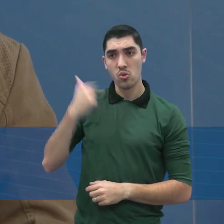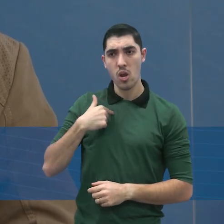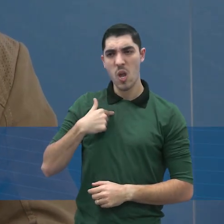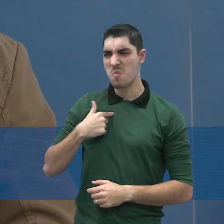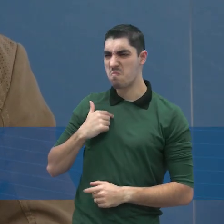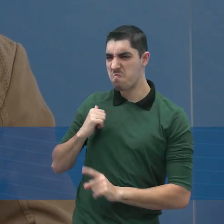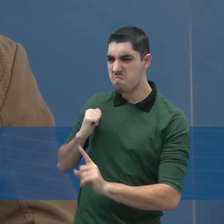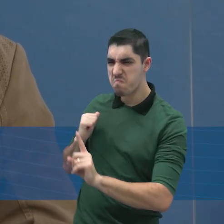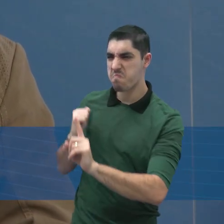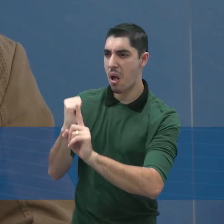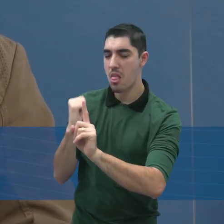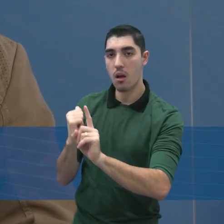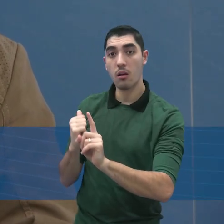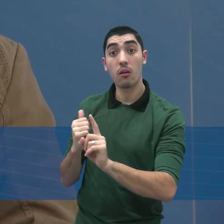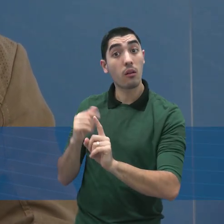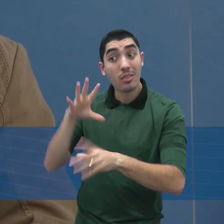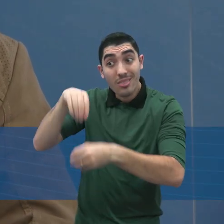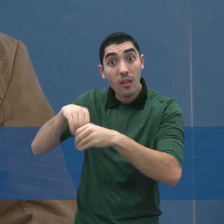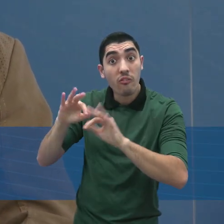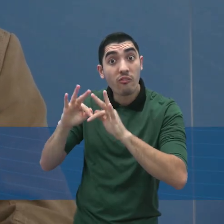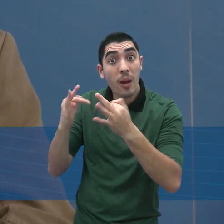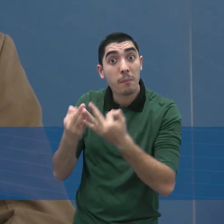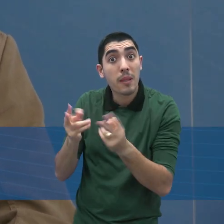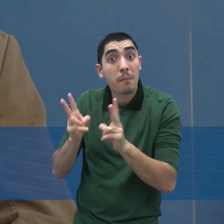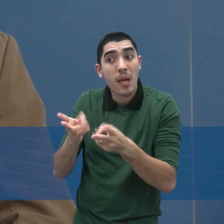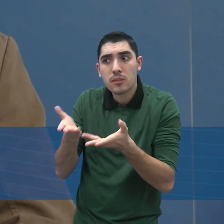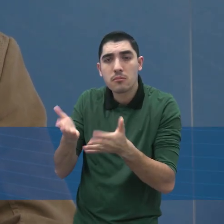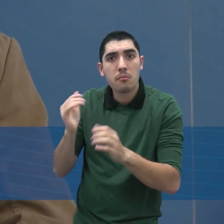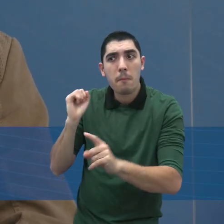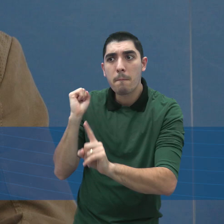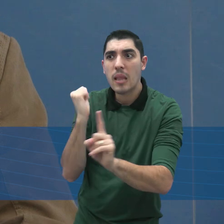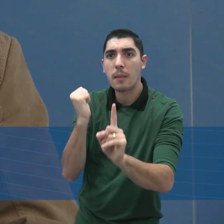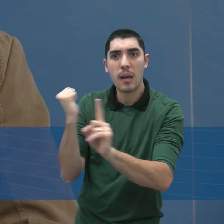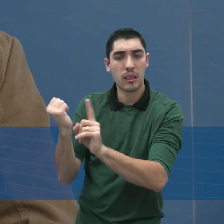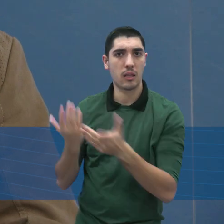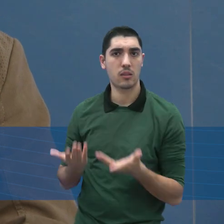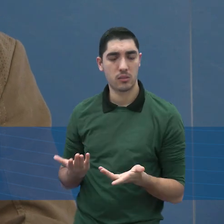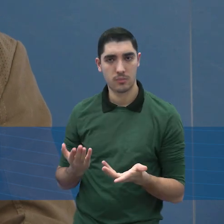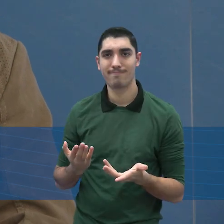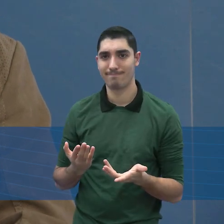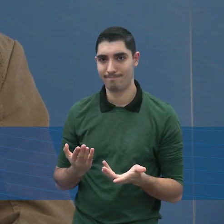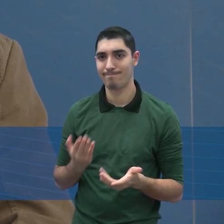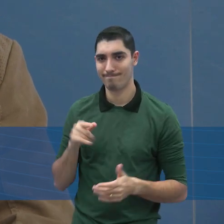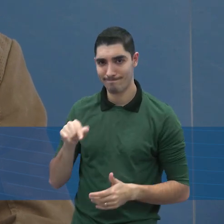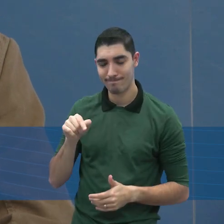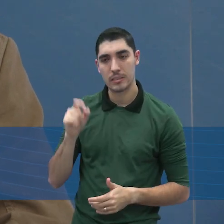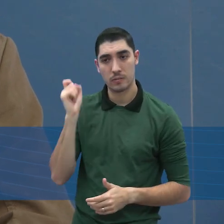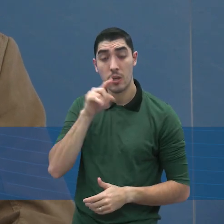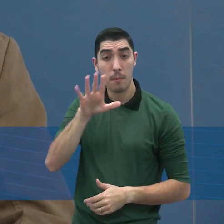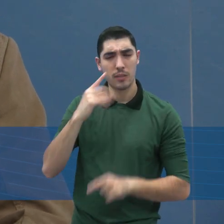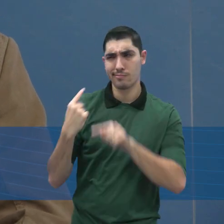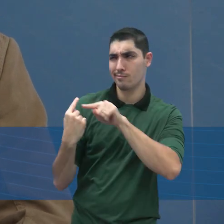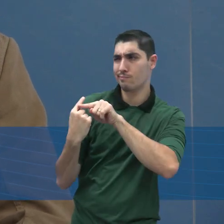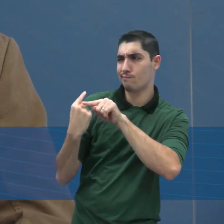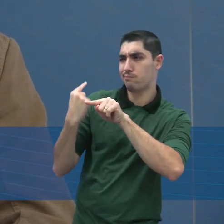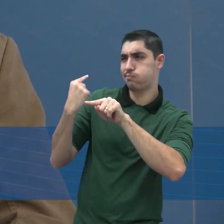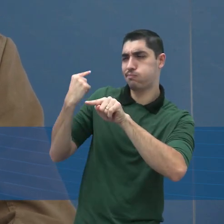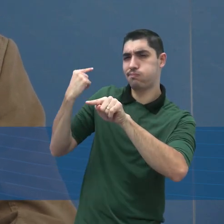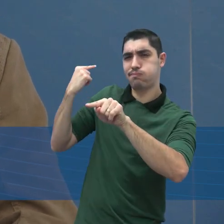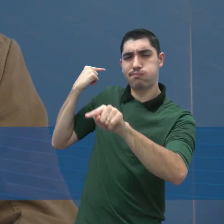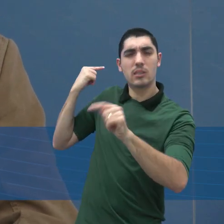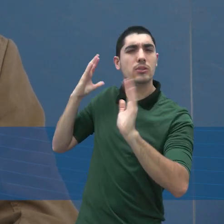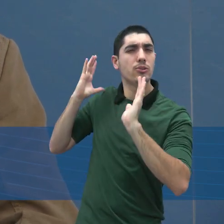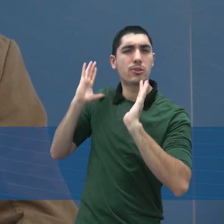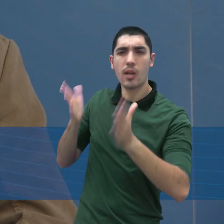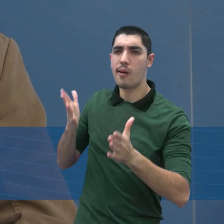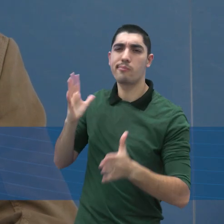às vezes, de um semelhante. Assim, então, isso é muito estranho. Mas desde a antiguidade, isso sempre vai ser um ponto,